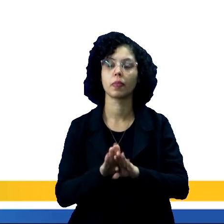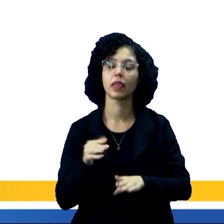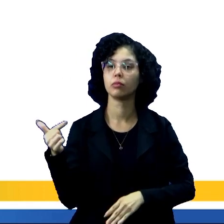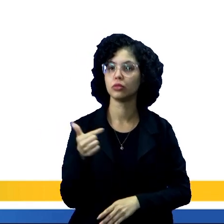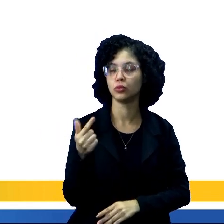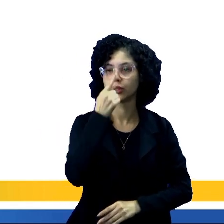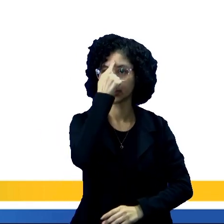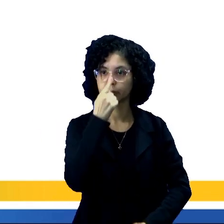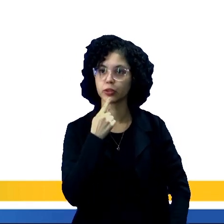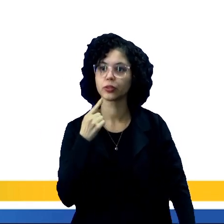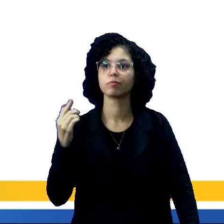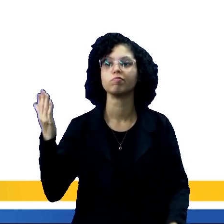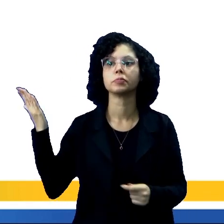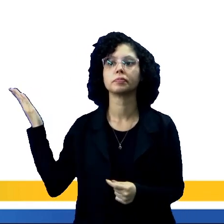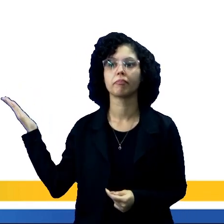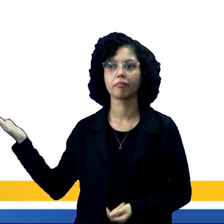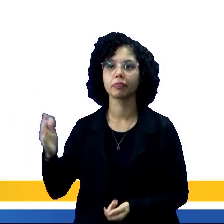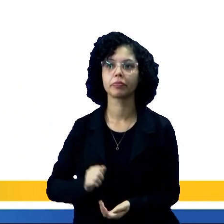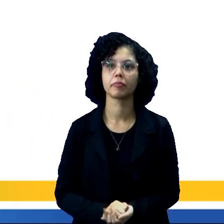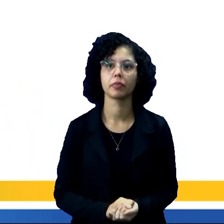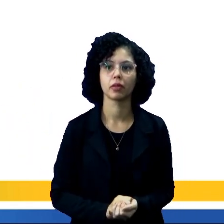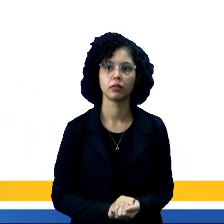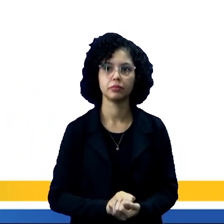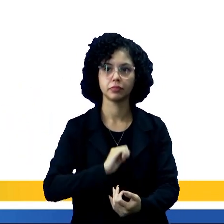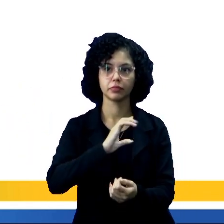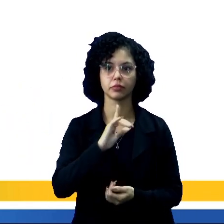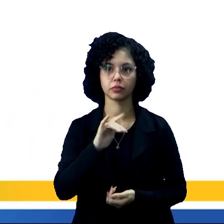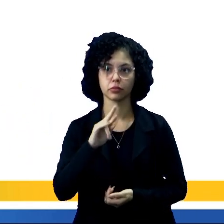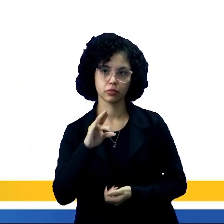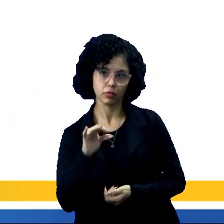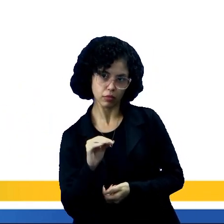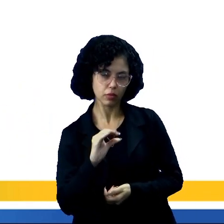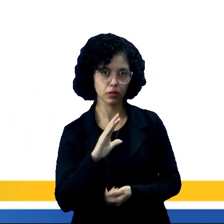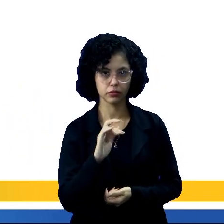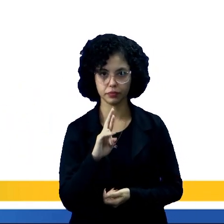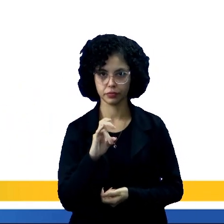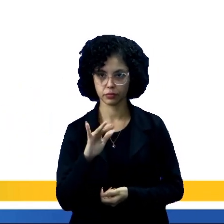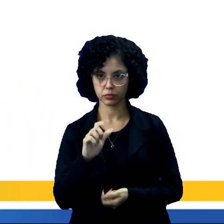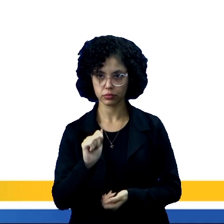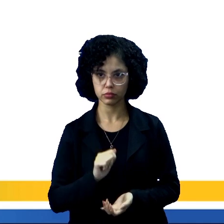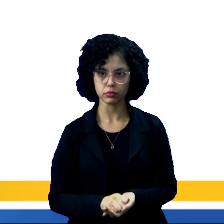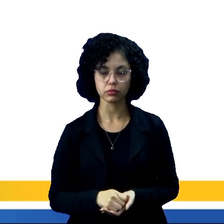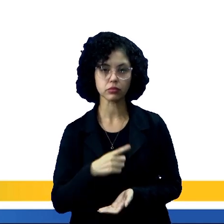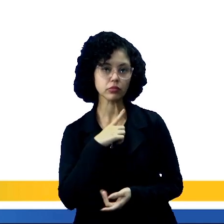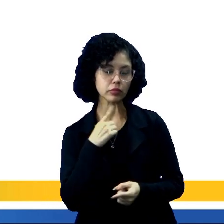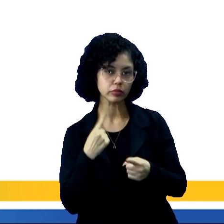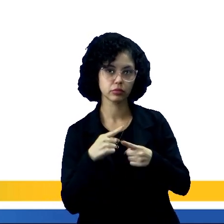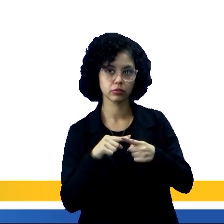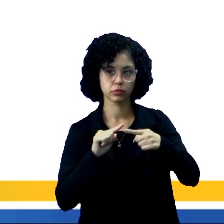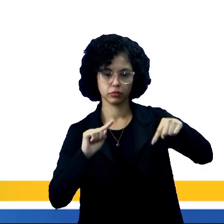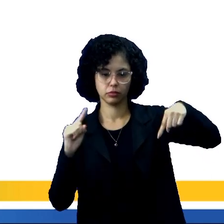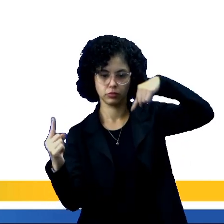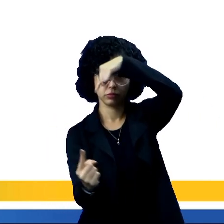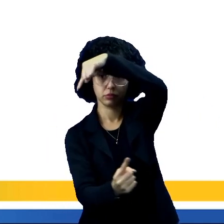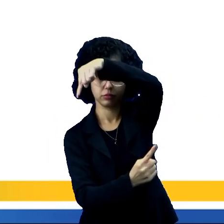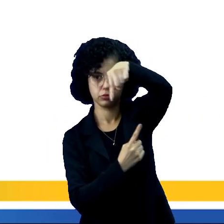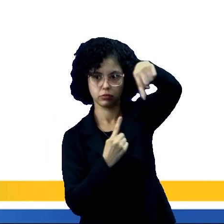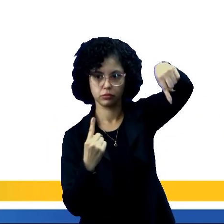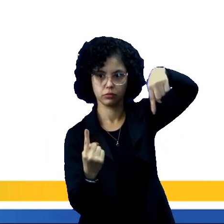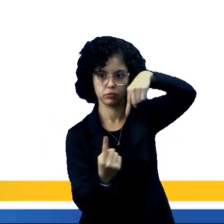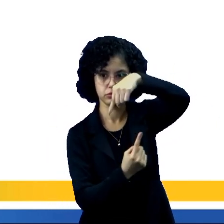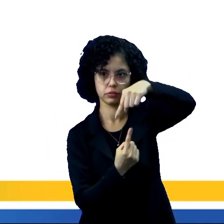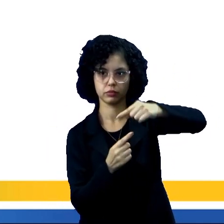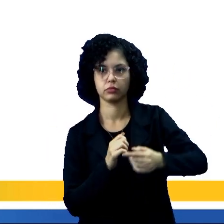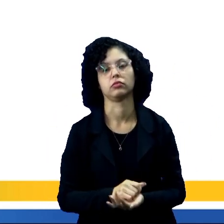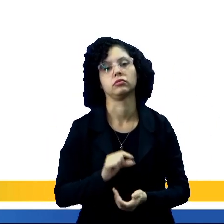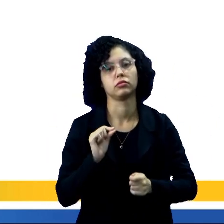segundo desenho, ó. Eu tenho aí um cilindro circular. Por quê? Ele fez um giro. No